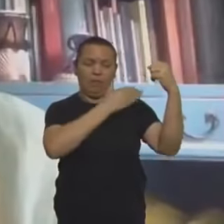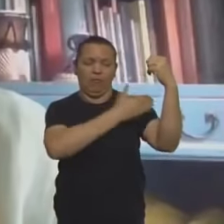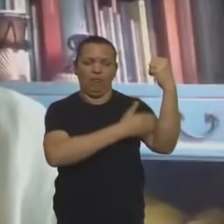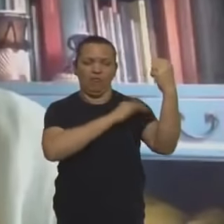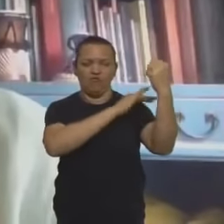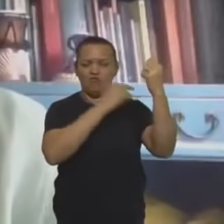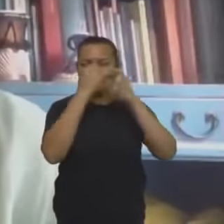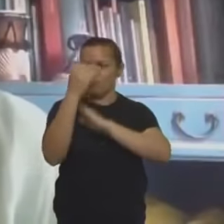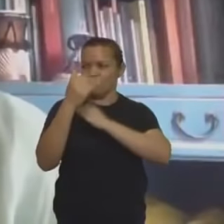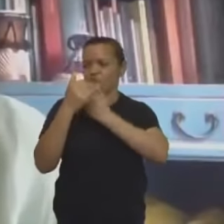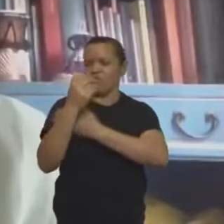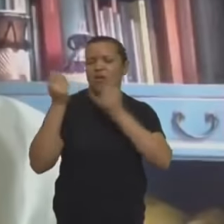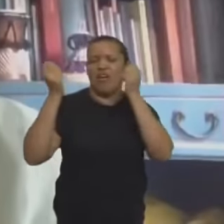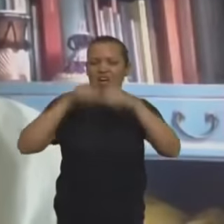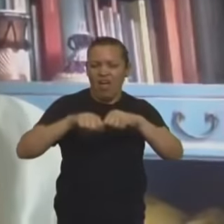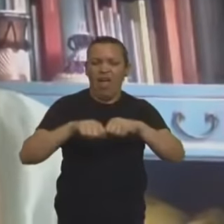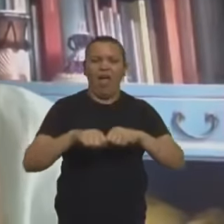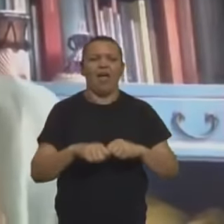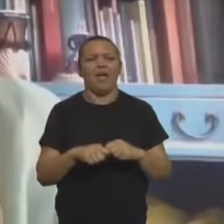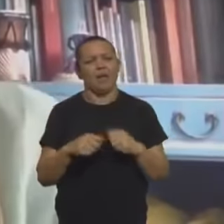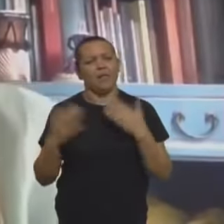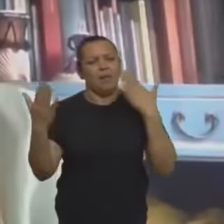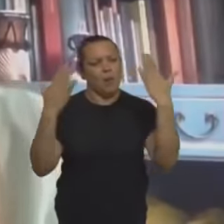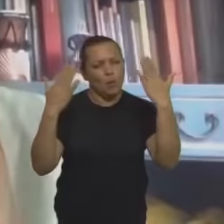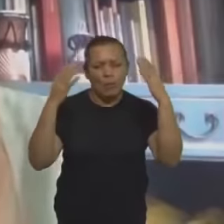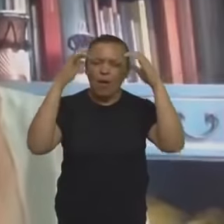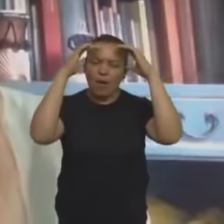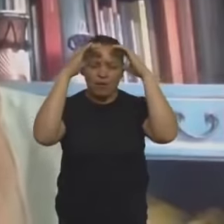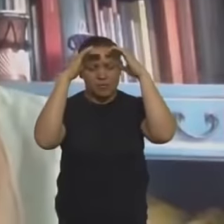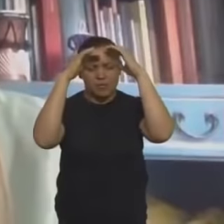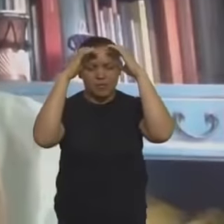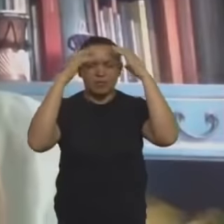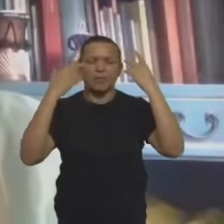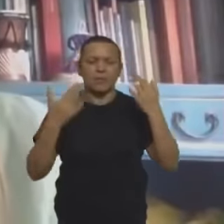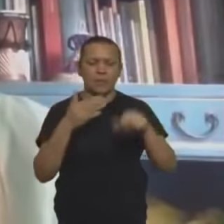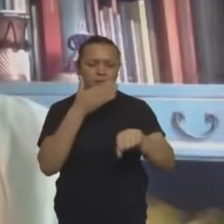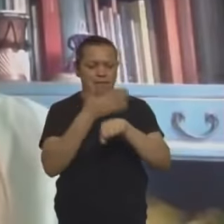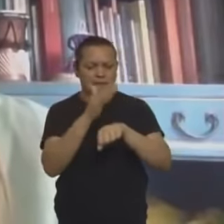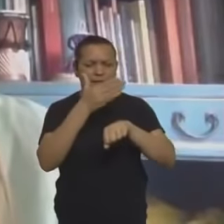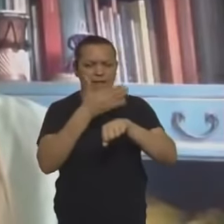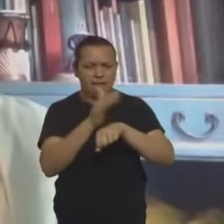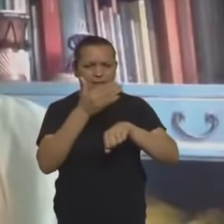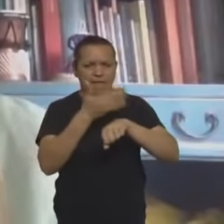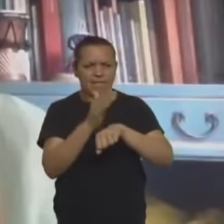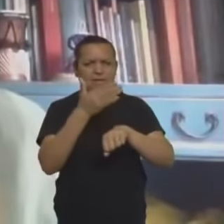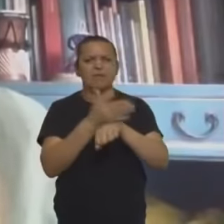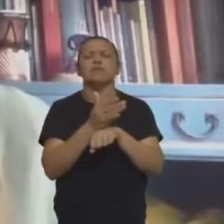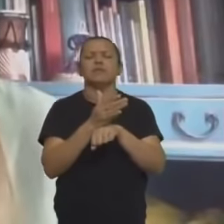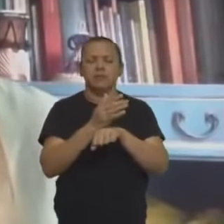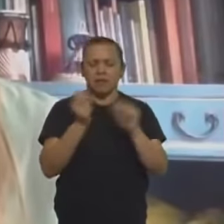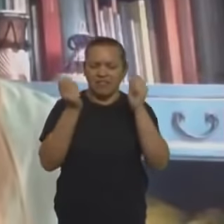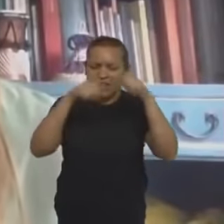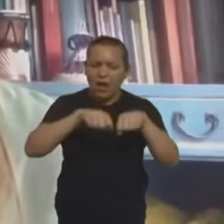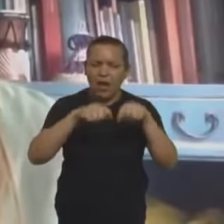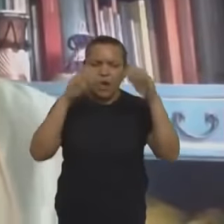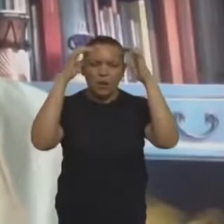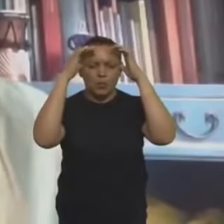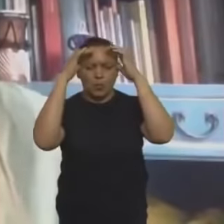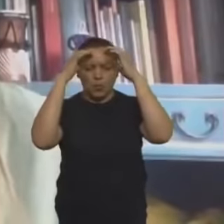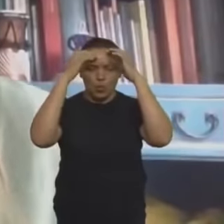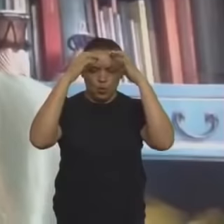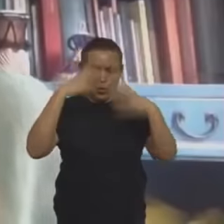melhor e mais capaz e potente ele fica, mais fácil fica para ele fazer aqueles exercícios, né? Como acontece na academia,